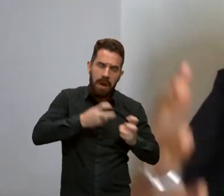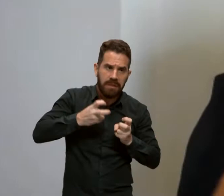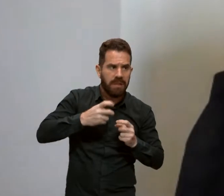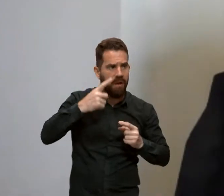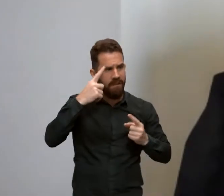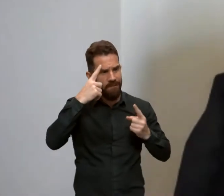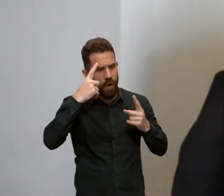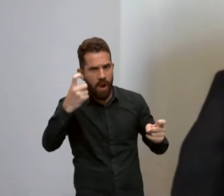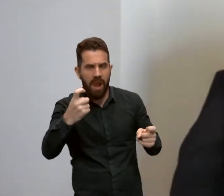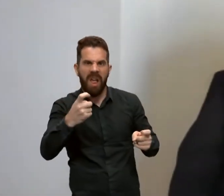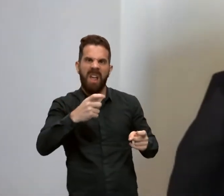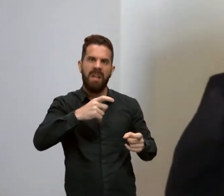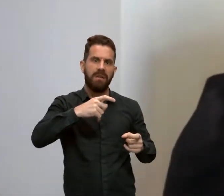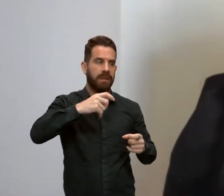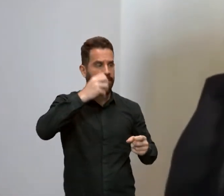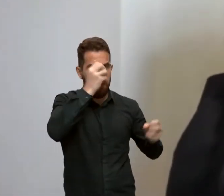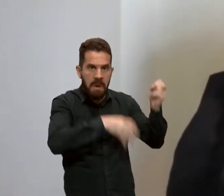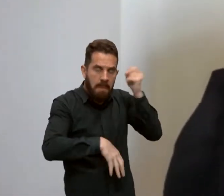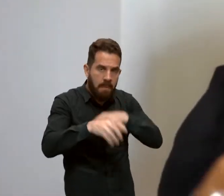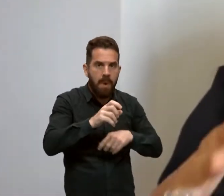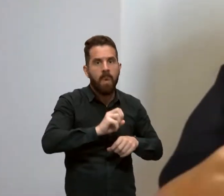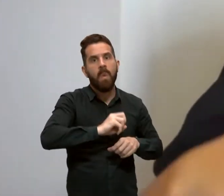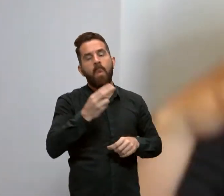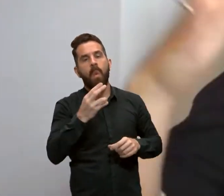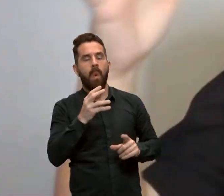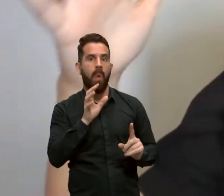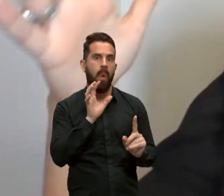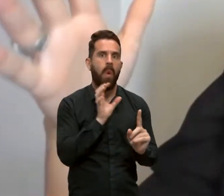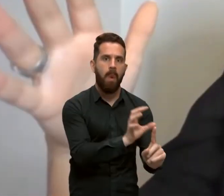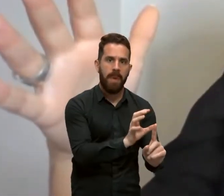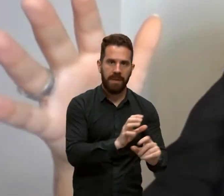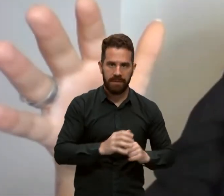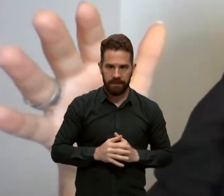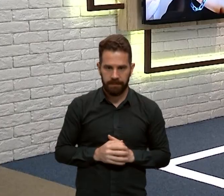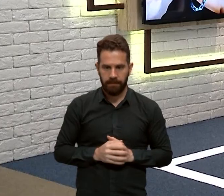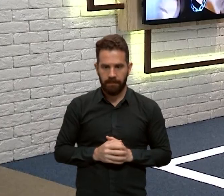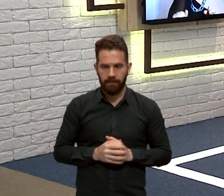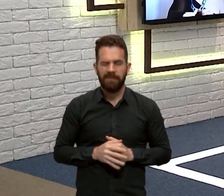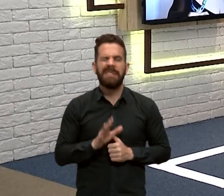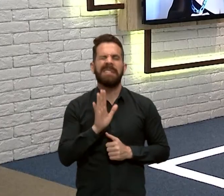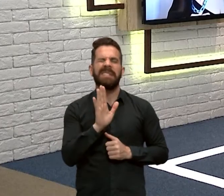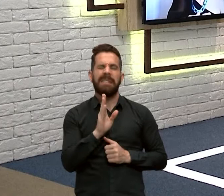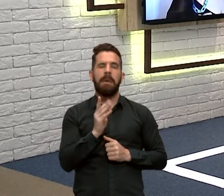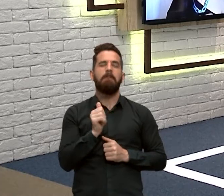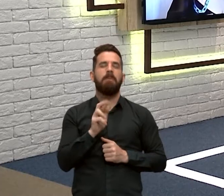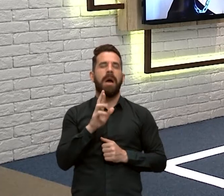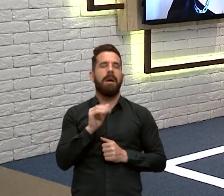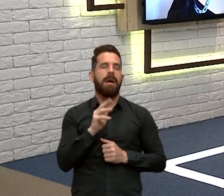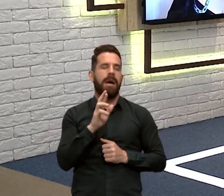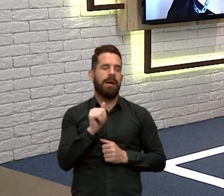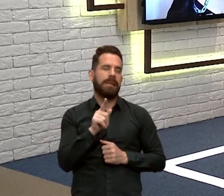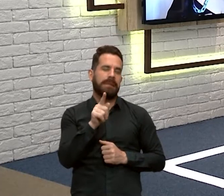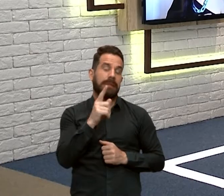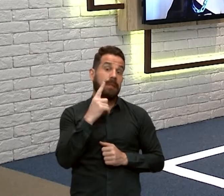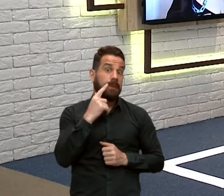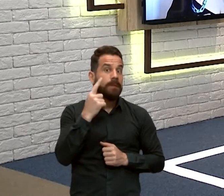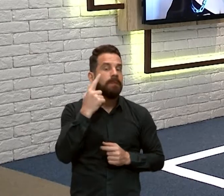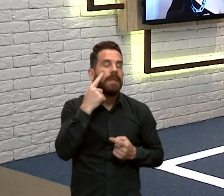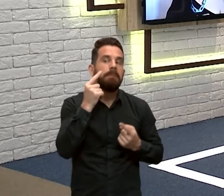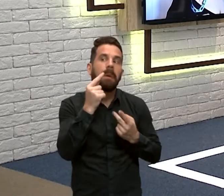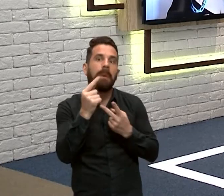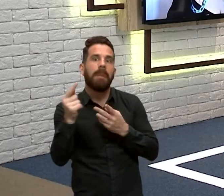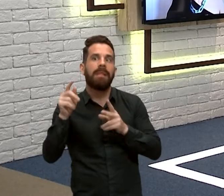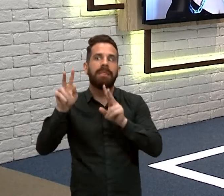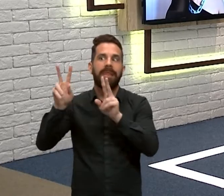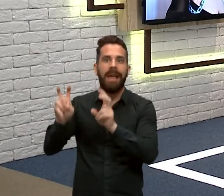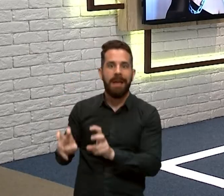violência, crueldade e opressão. Bárbara, vou só avançar um pouquinho para a gente conseguir falar de vários temas, né? Você falou